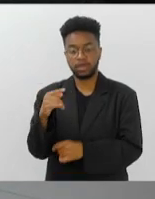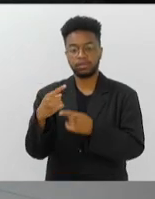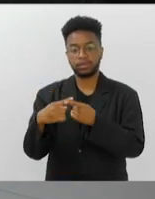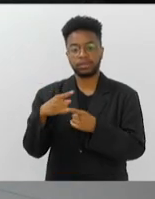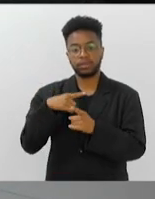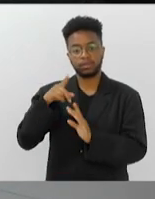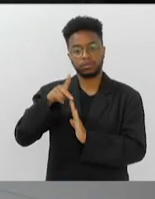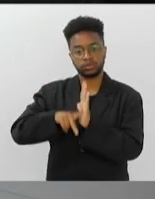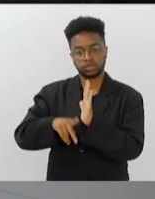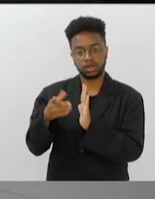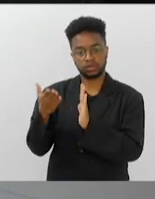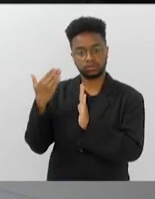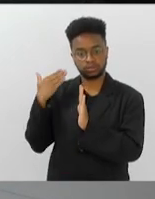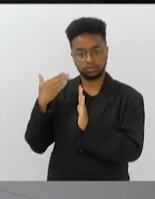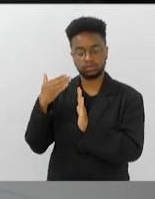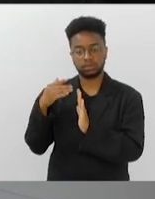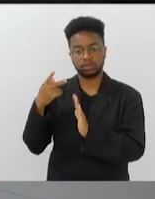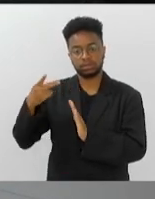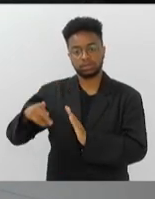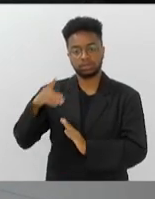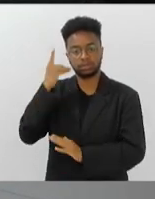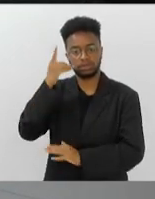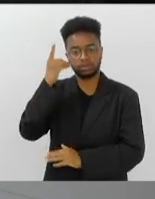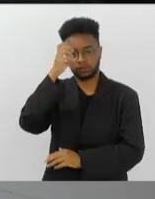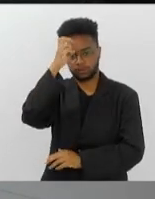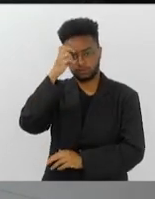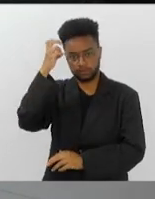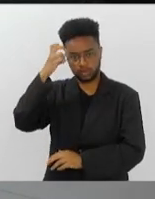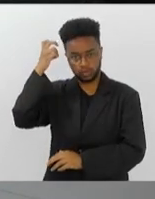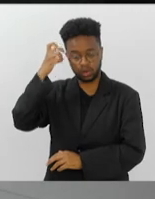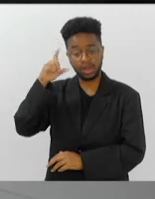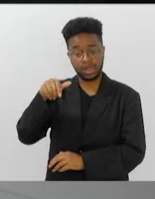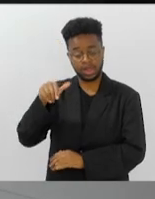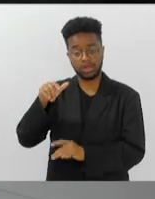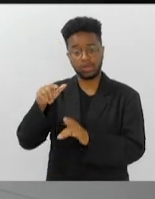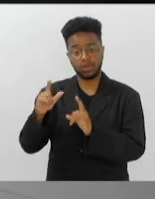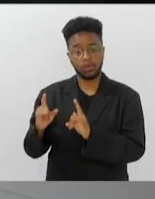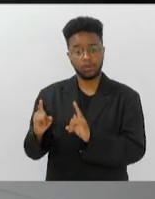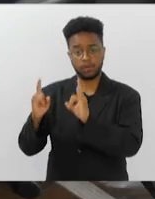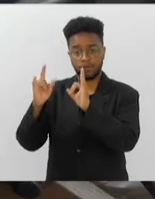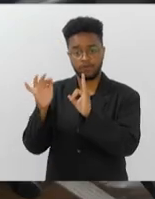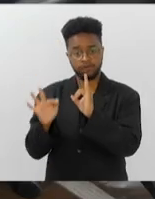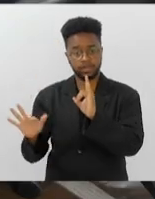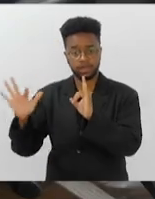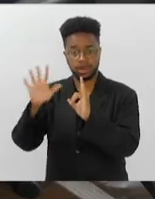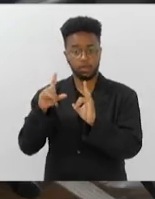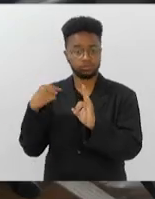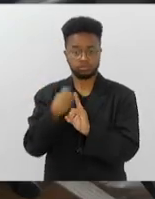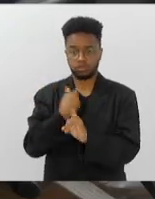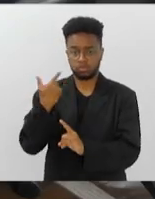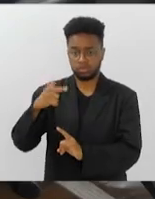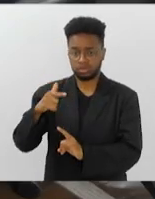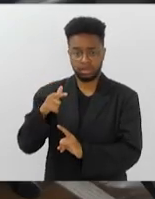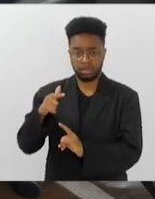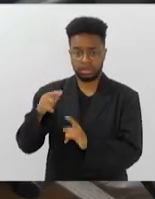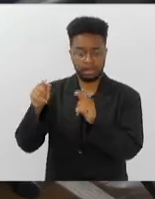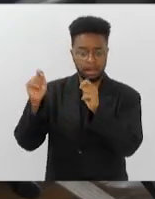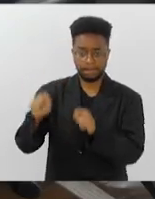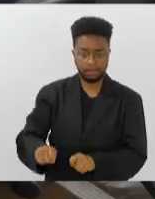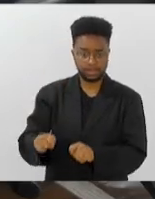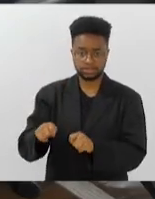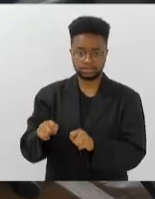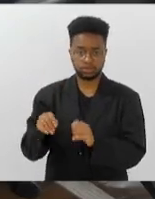de autoria da deputada Verônica, é um prédio federal. Nós não teríamos capacidade de impor